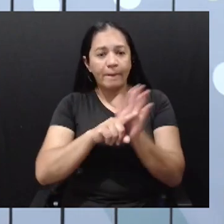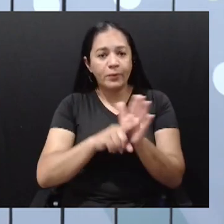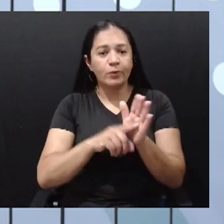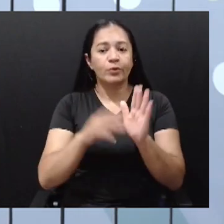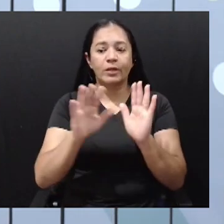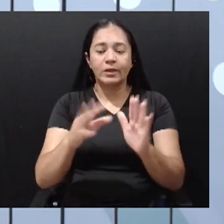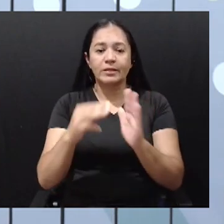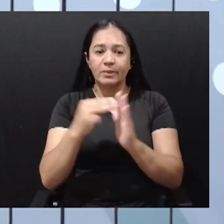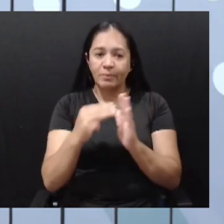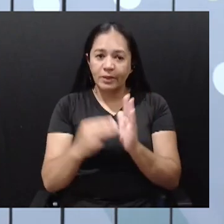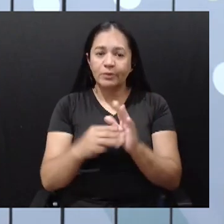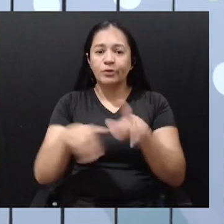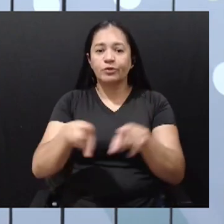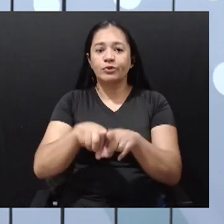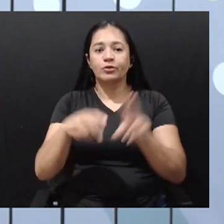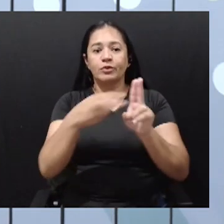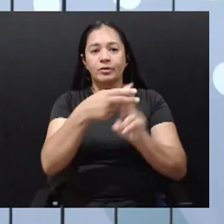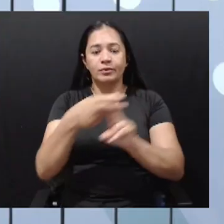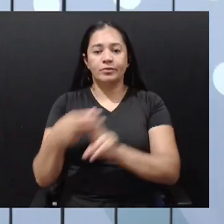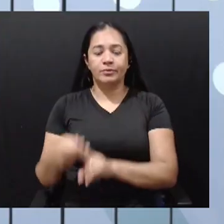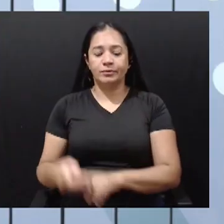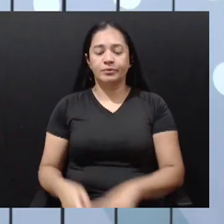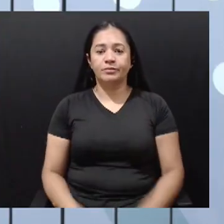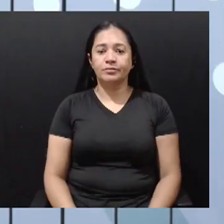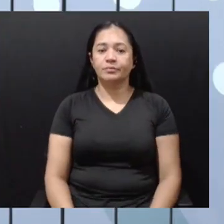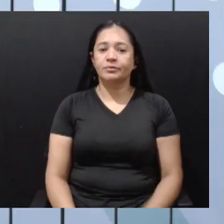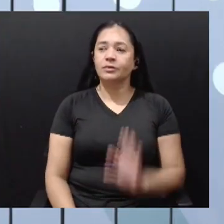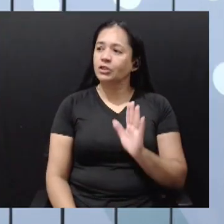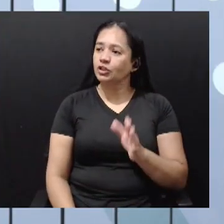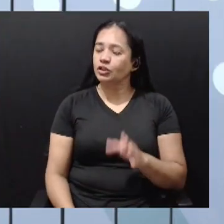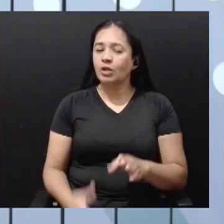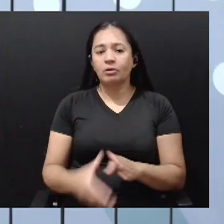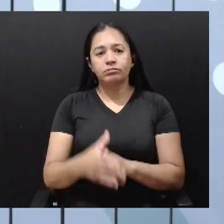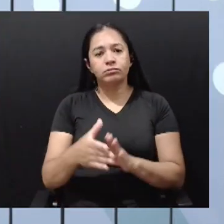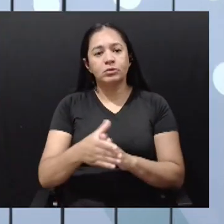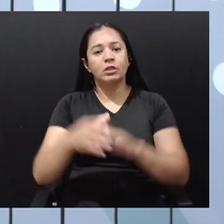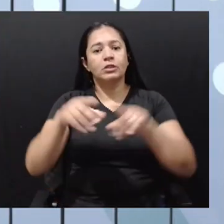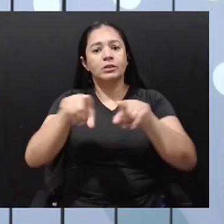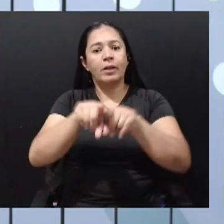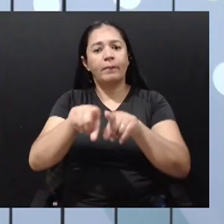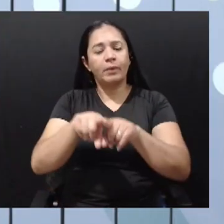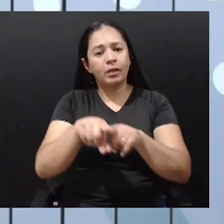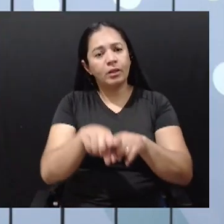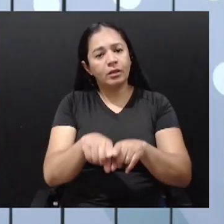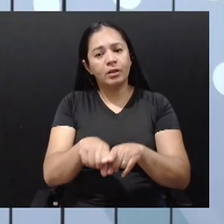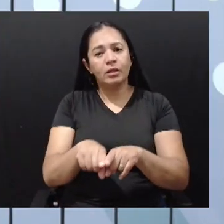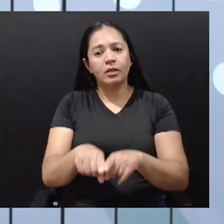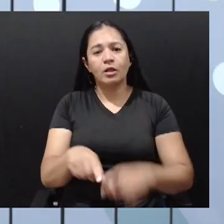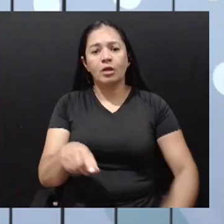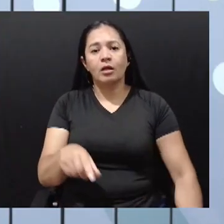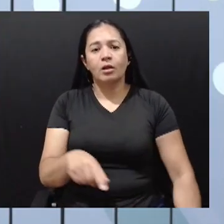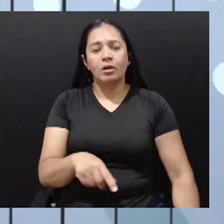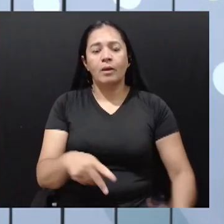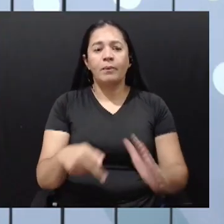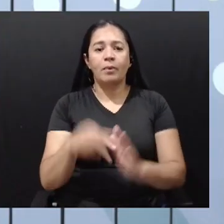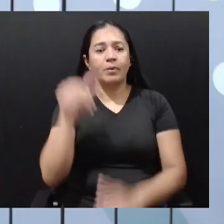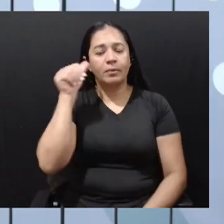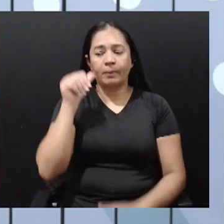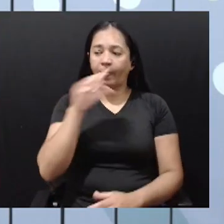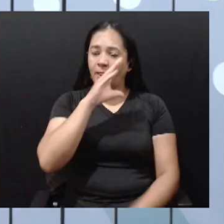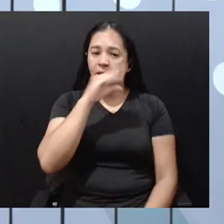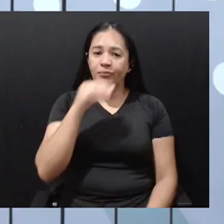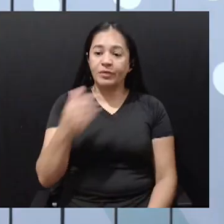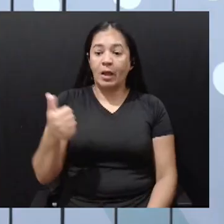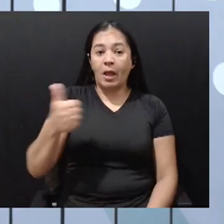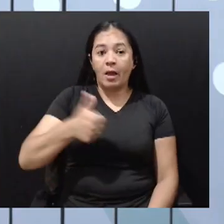Sistema Único de Saúde, ele já é recomendado também para adolescentes que estão, assim, na primeira menstruação. Como